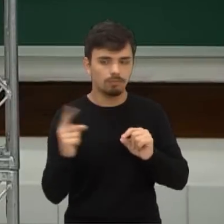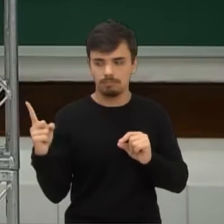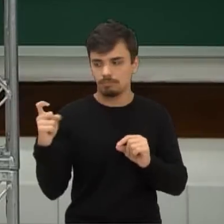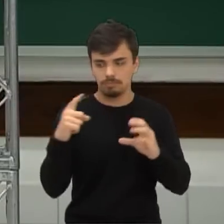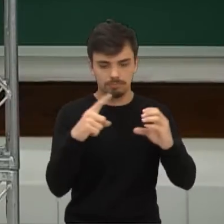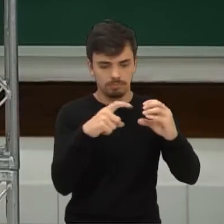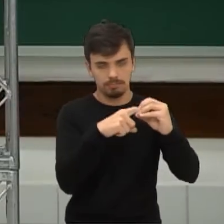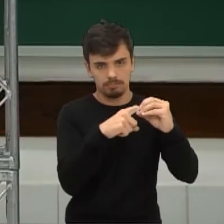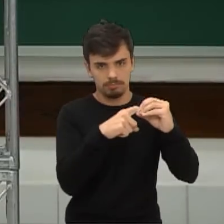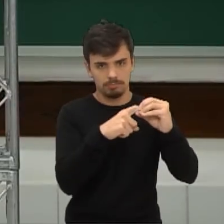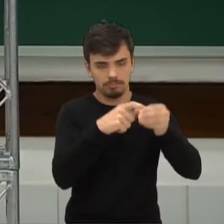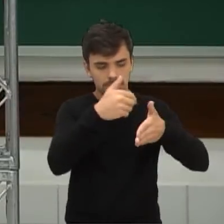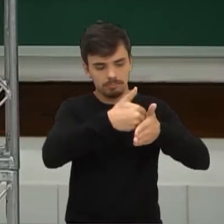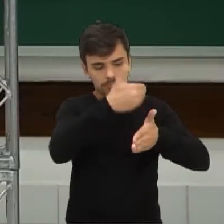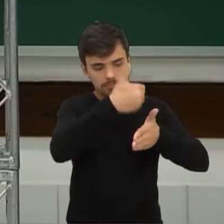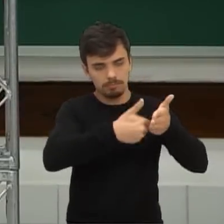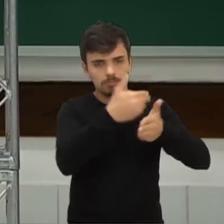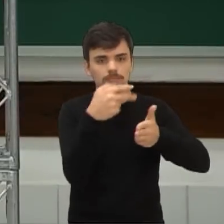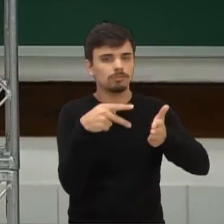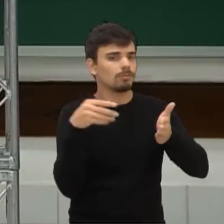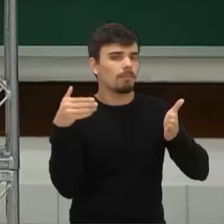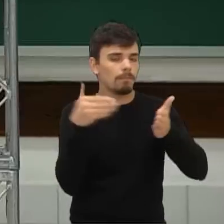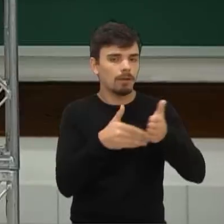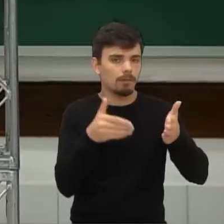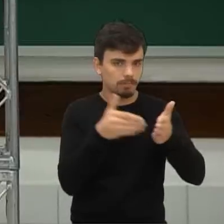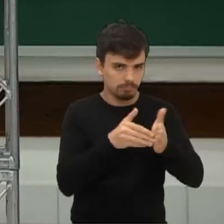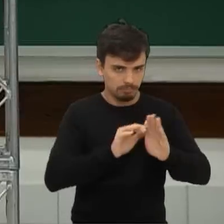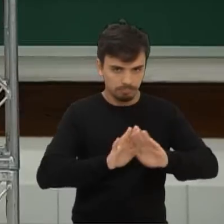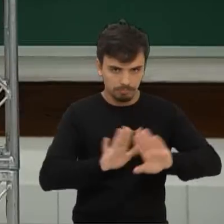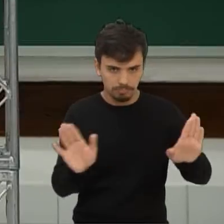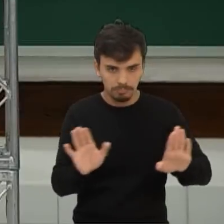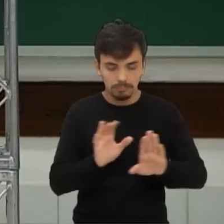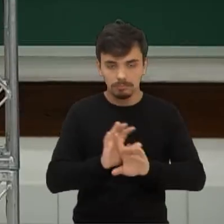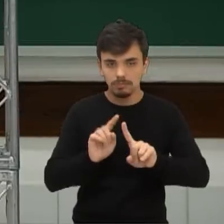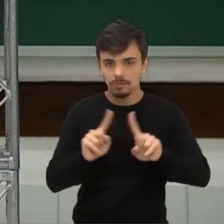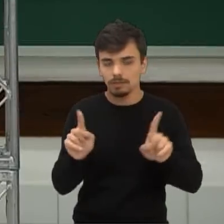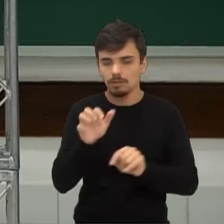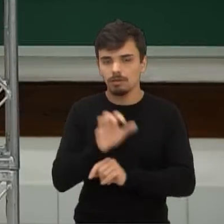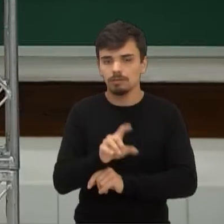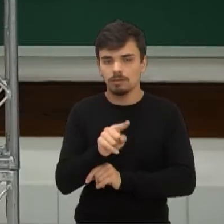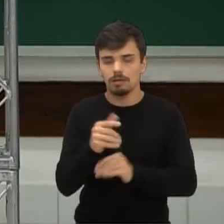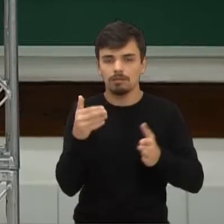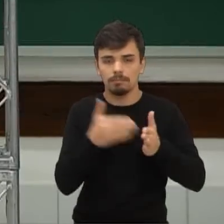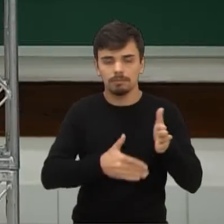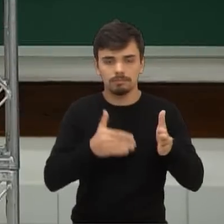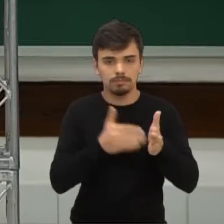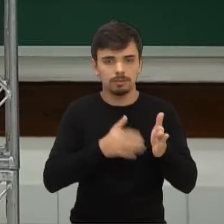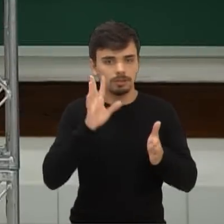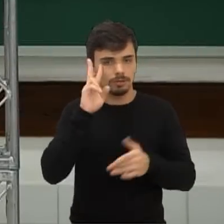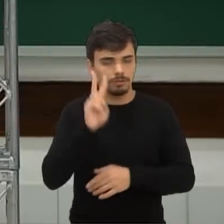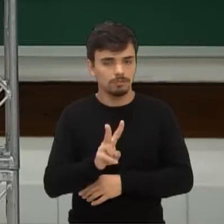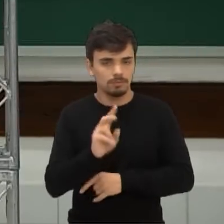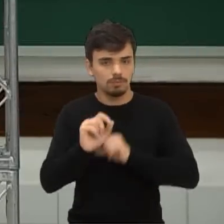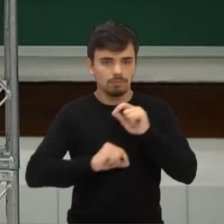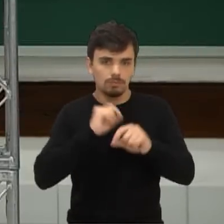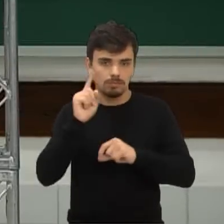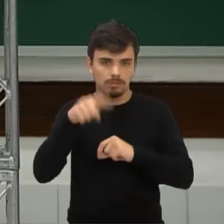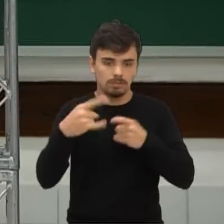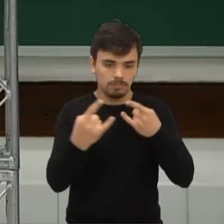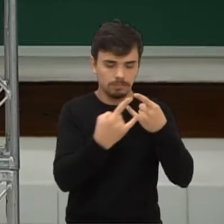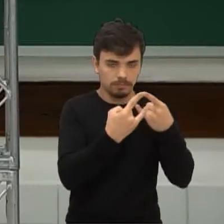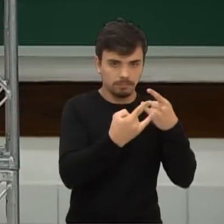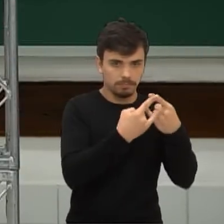uma barreira mesmo, né? Protetora. No caso dessas barreiras, a gente viu que são elas